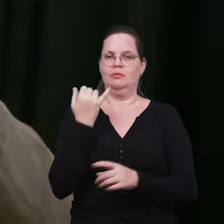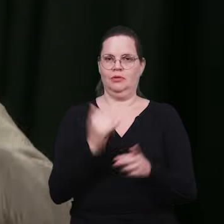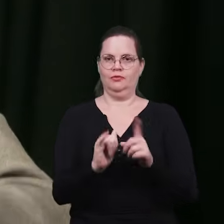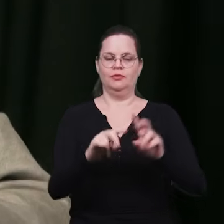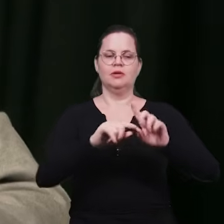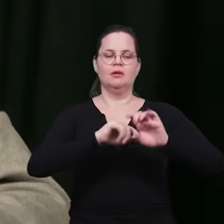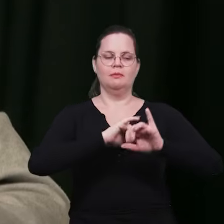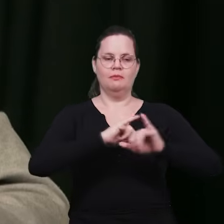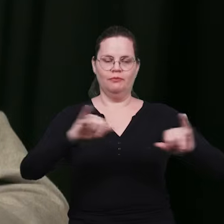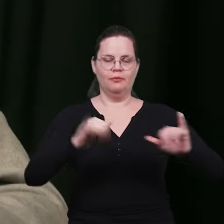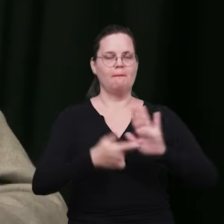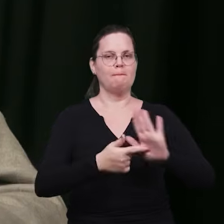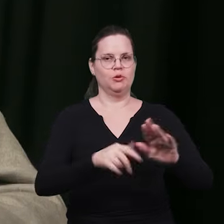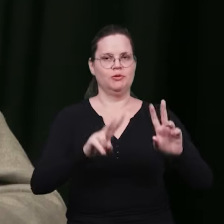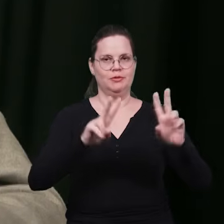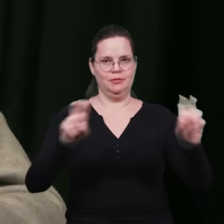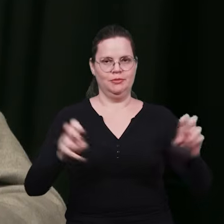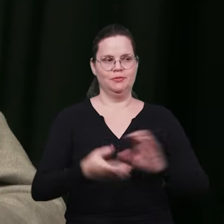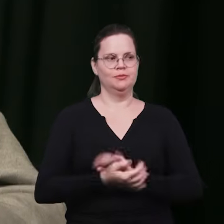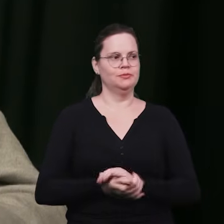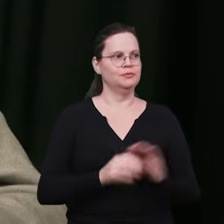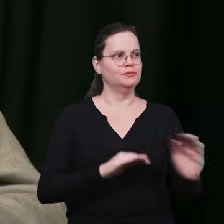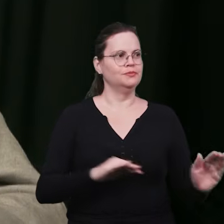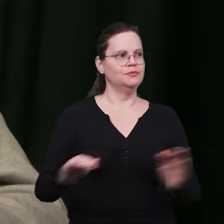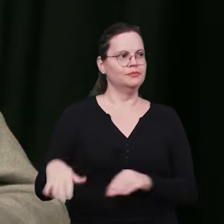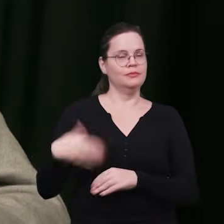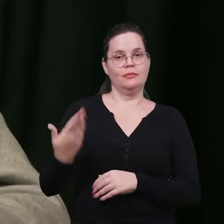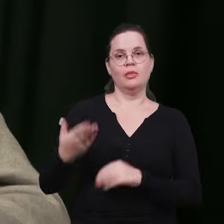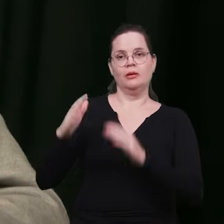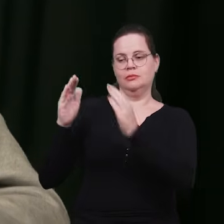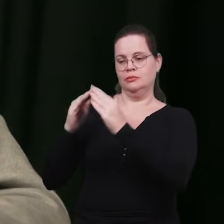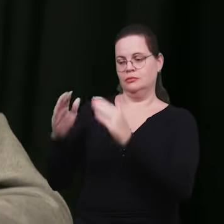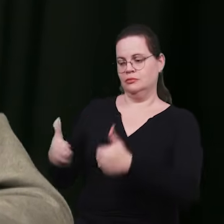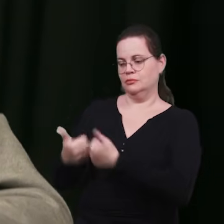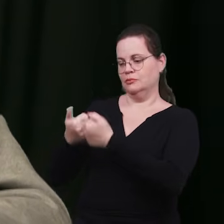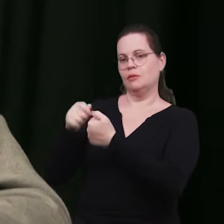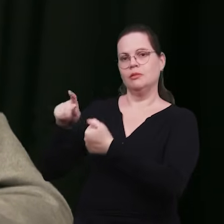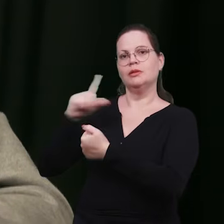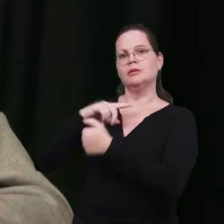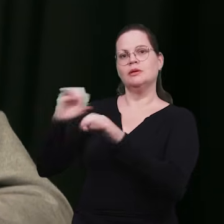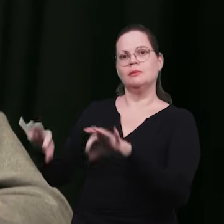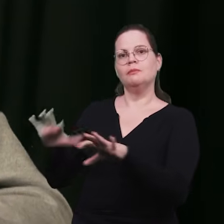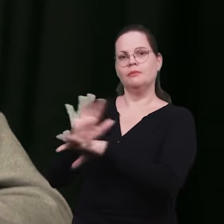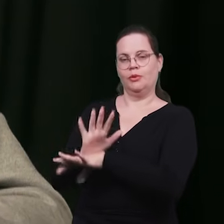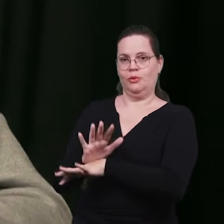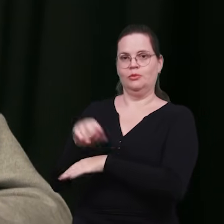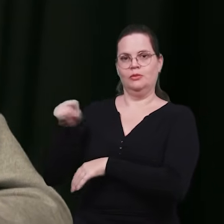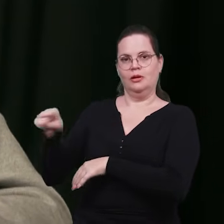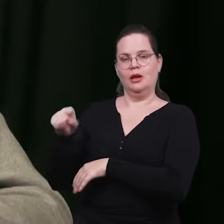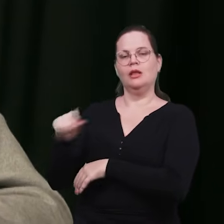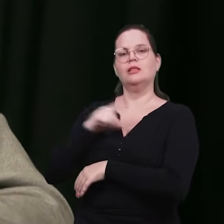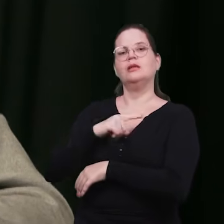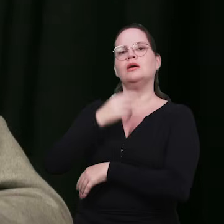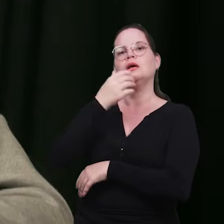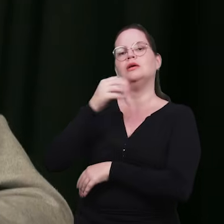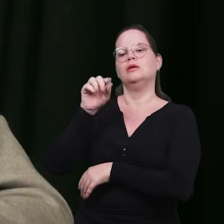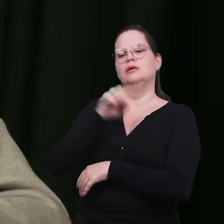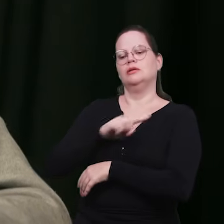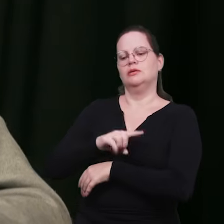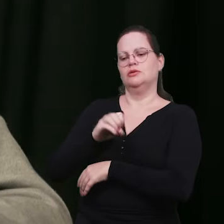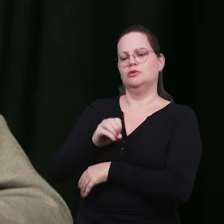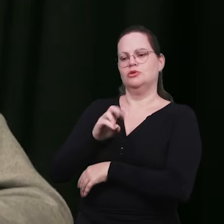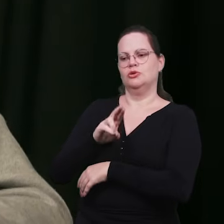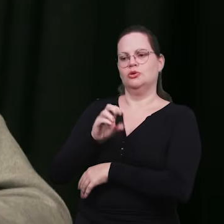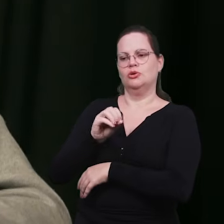Pois bem, então o templo é construído com Zorobabel e através das